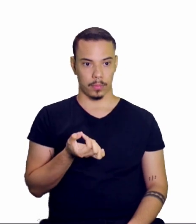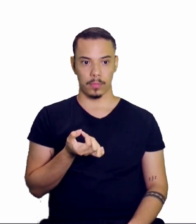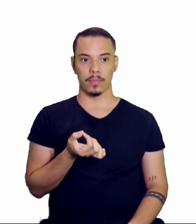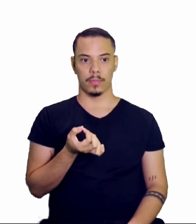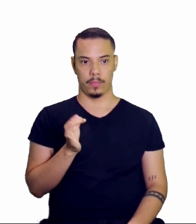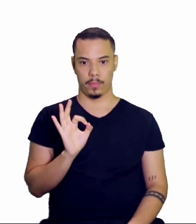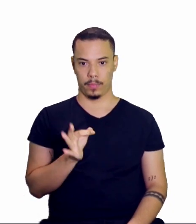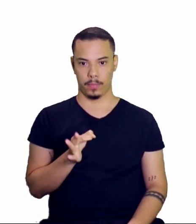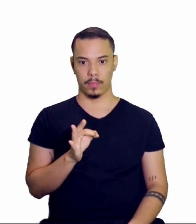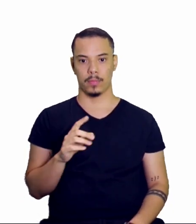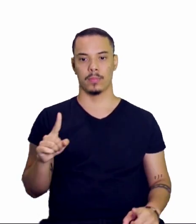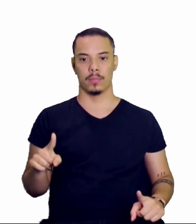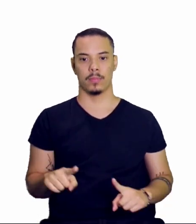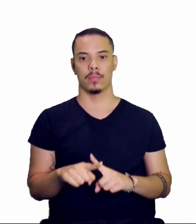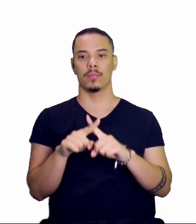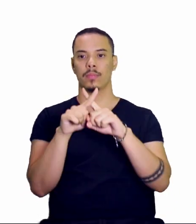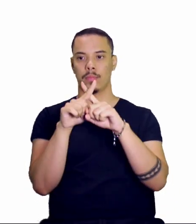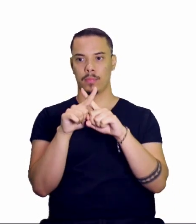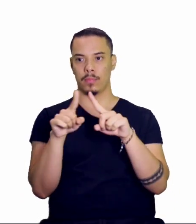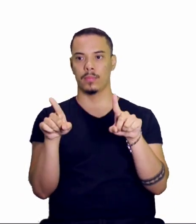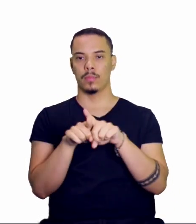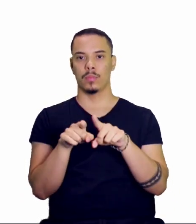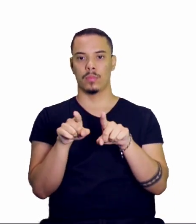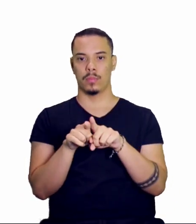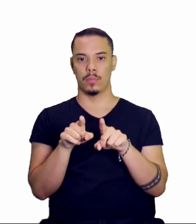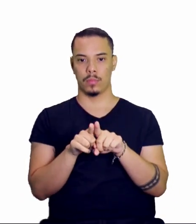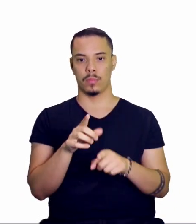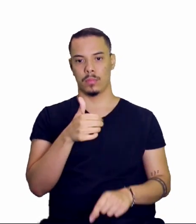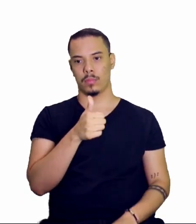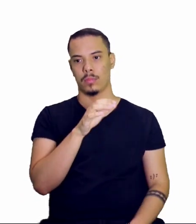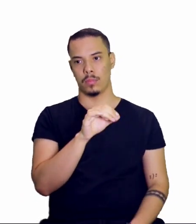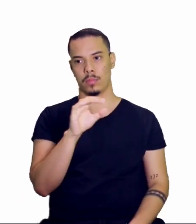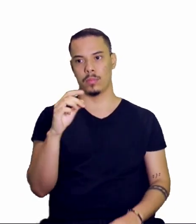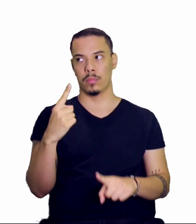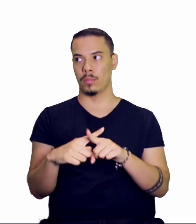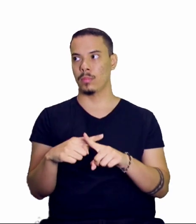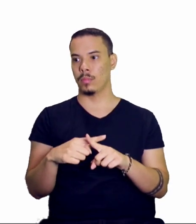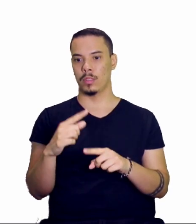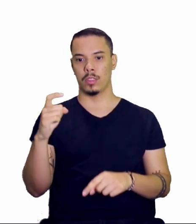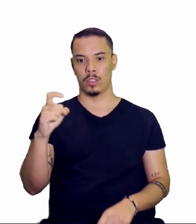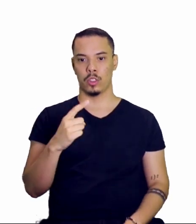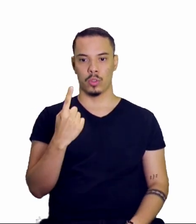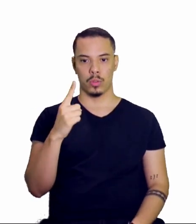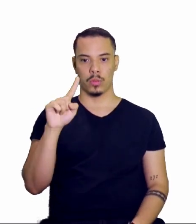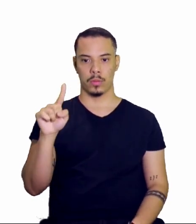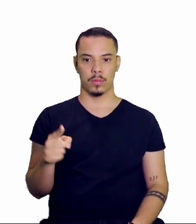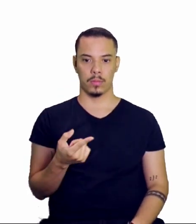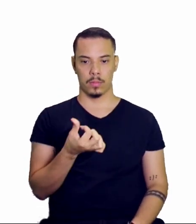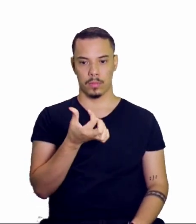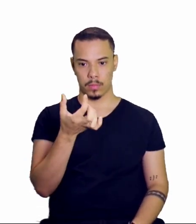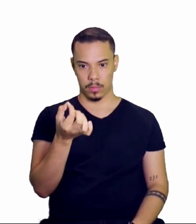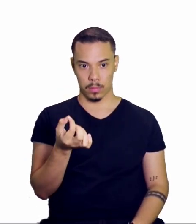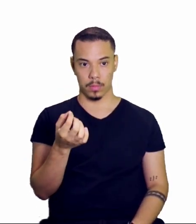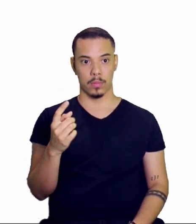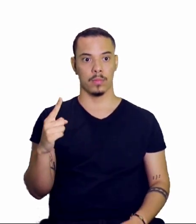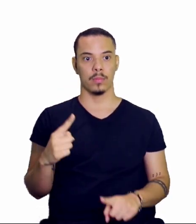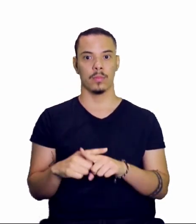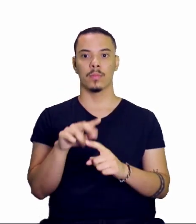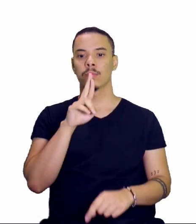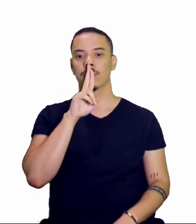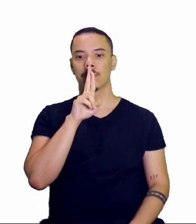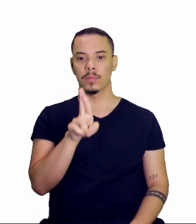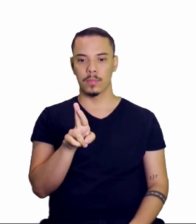centímetros. Multiplica ali, ó, 100 vezes x e 1 vezes 160, isola o x dividindo